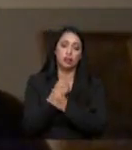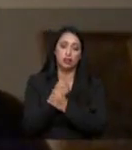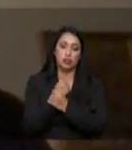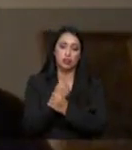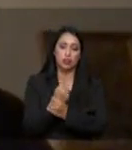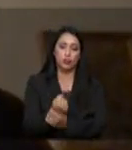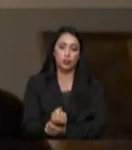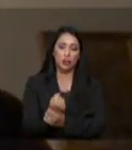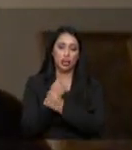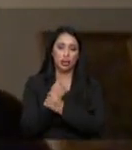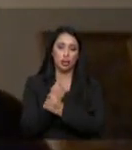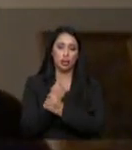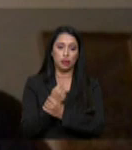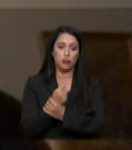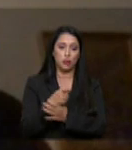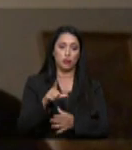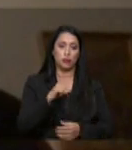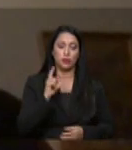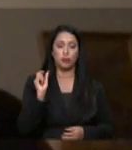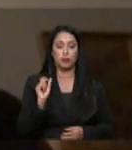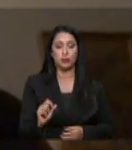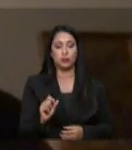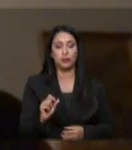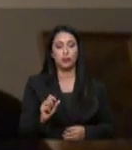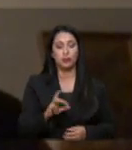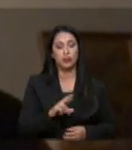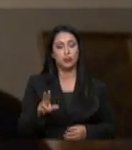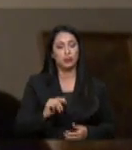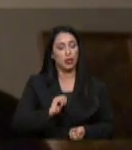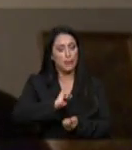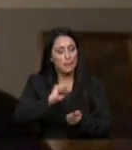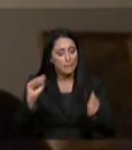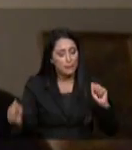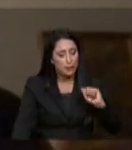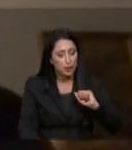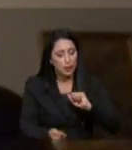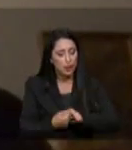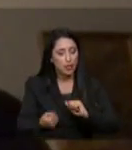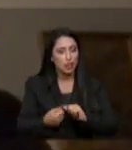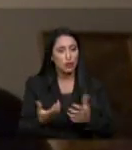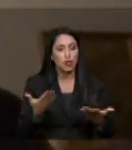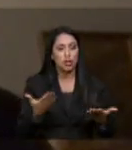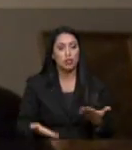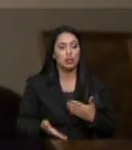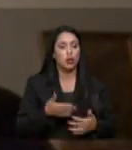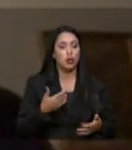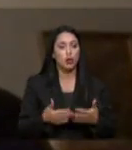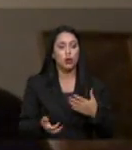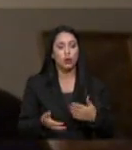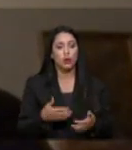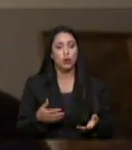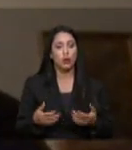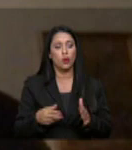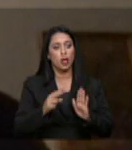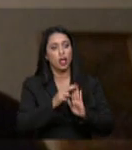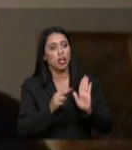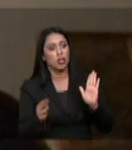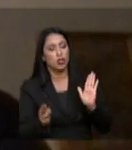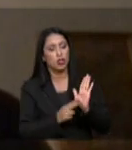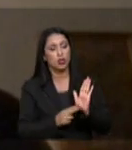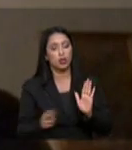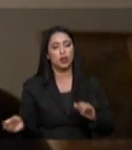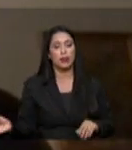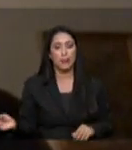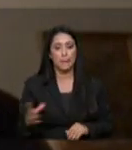no meu entender não há mais uma adequação típica em qualquer nova Norma